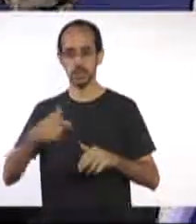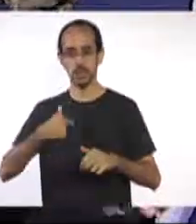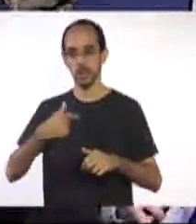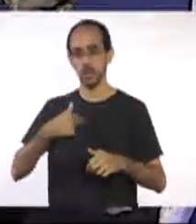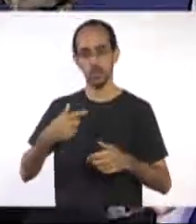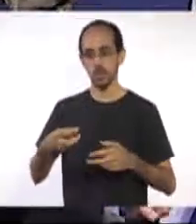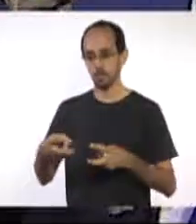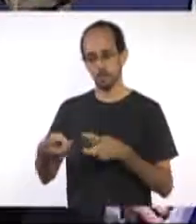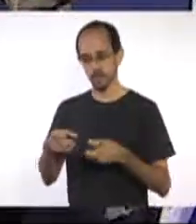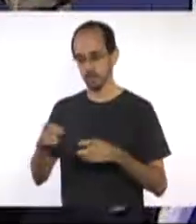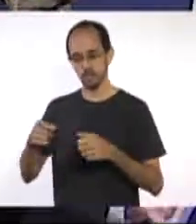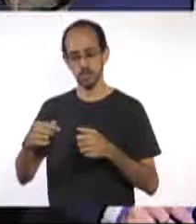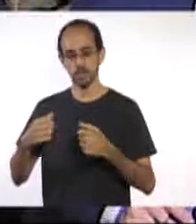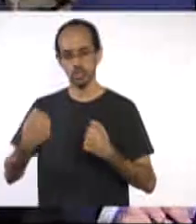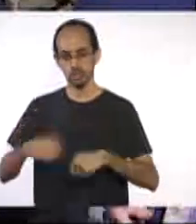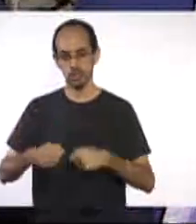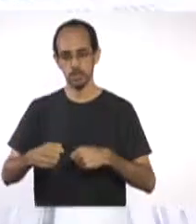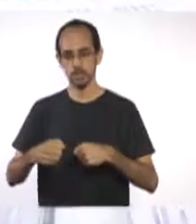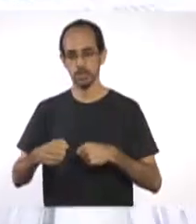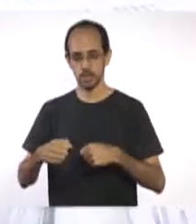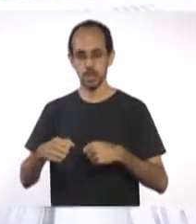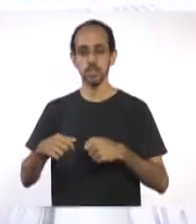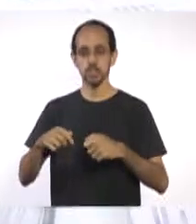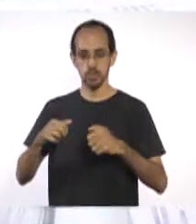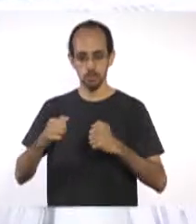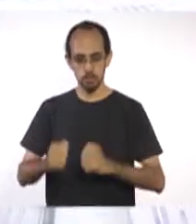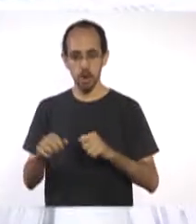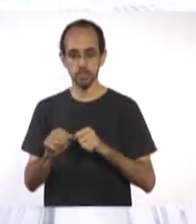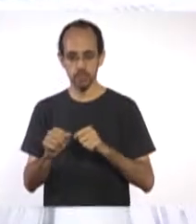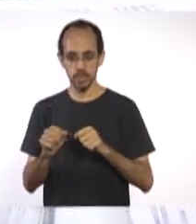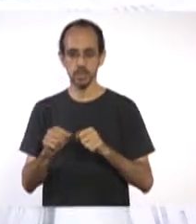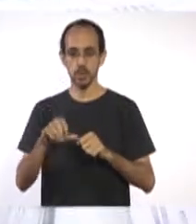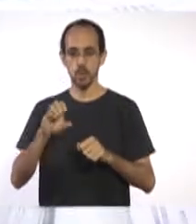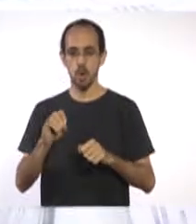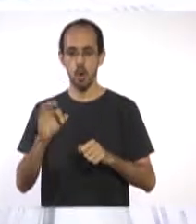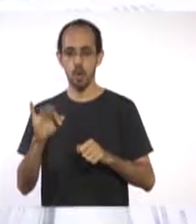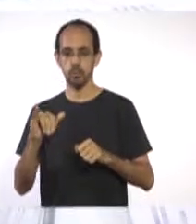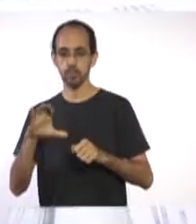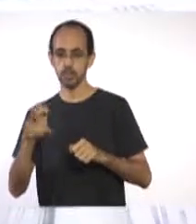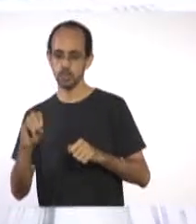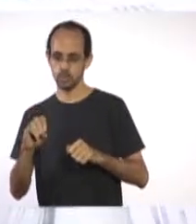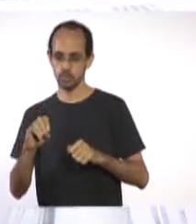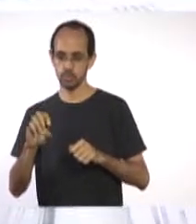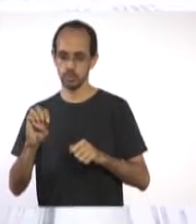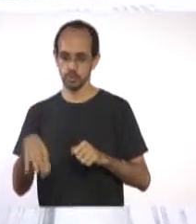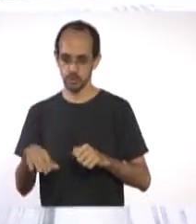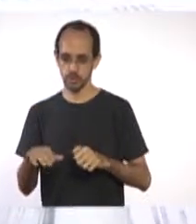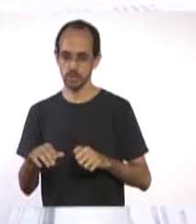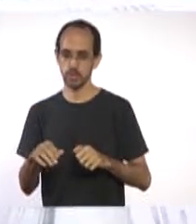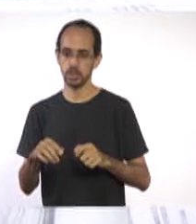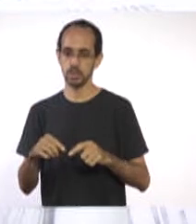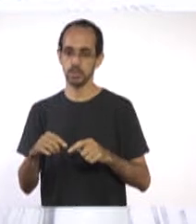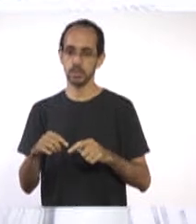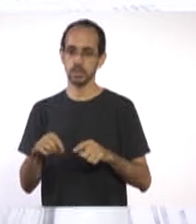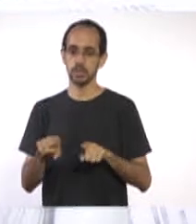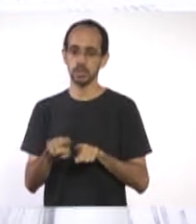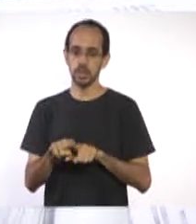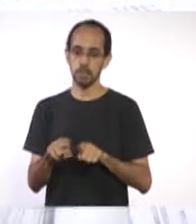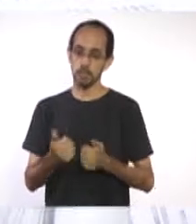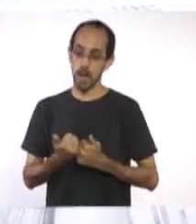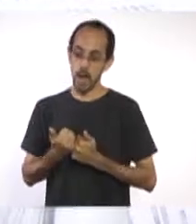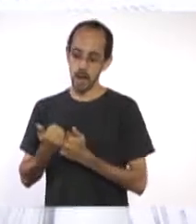sim, uma vedação para emitir o ofício. Mas a gente pode deliberar sobre algumas questões e, de repente, subsidiar a mesa diretora para que